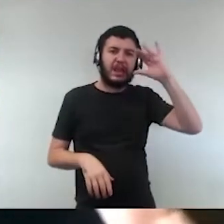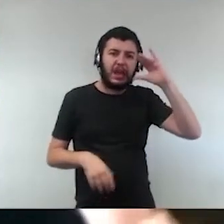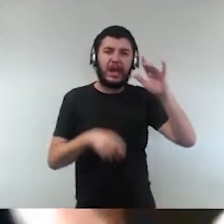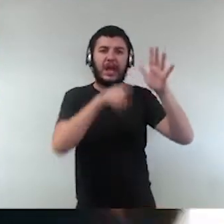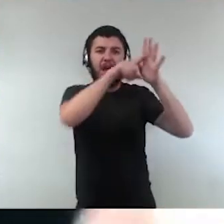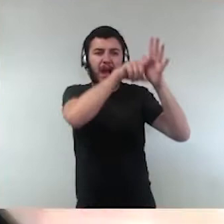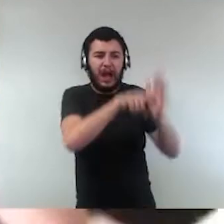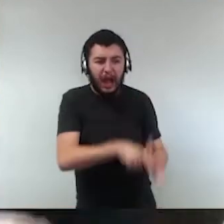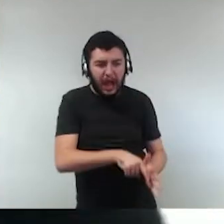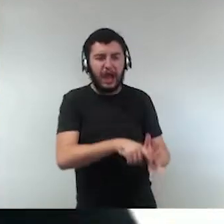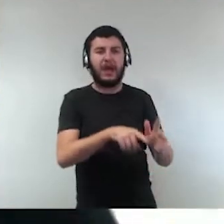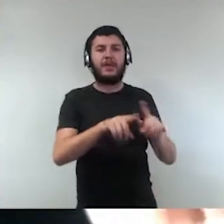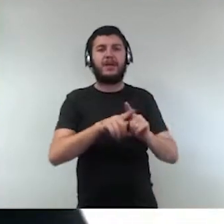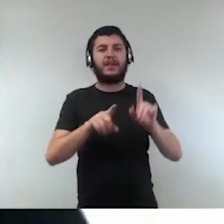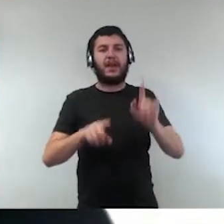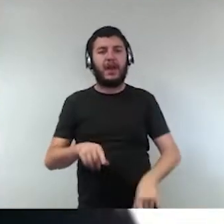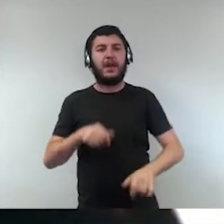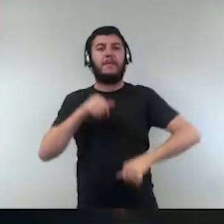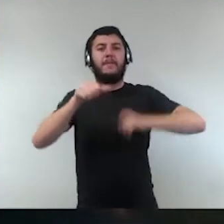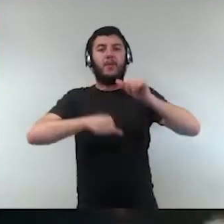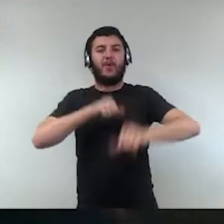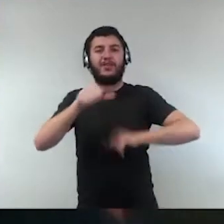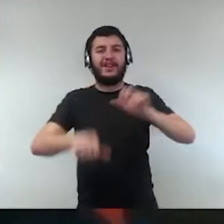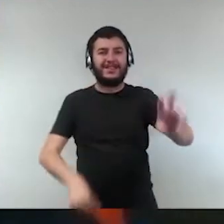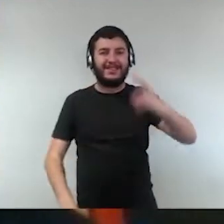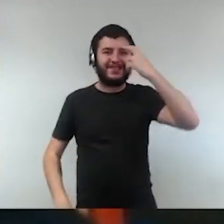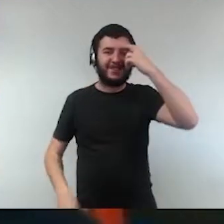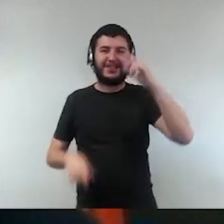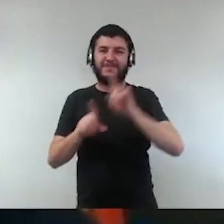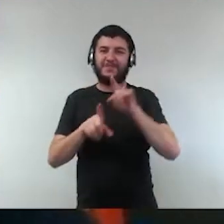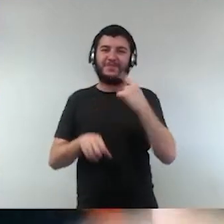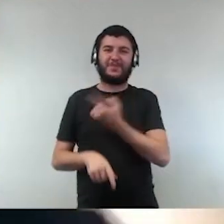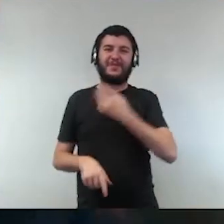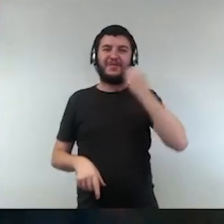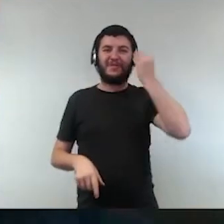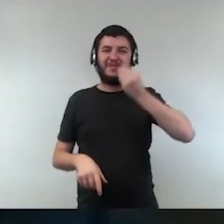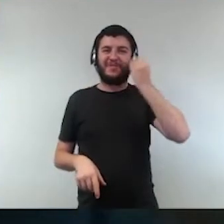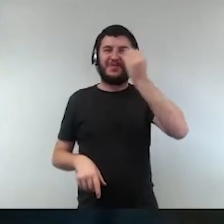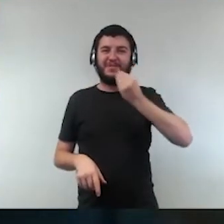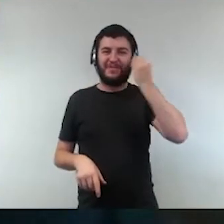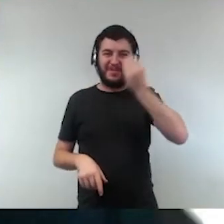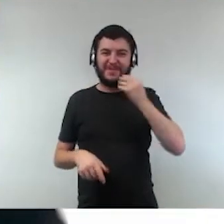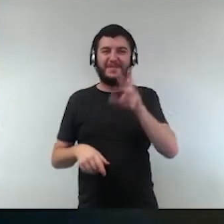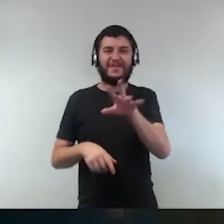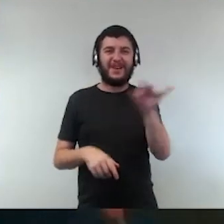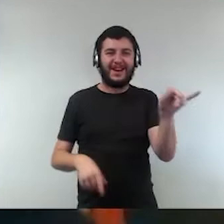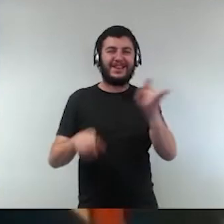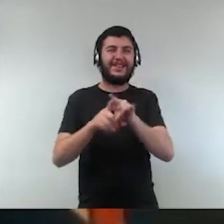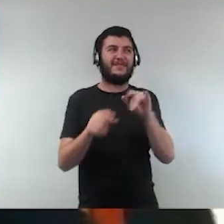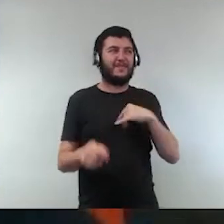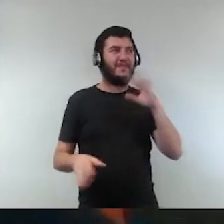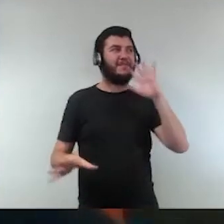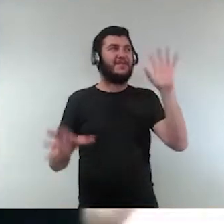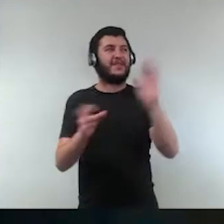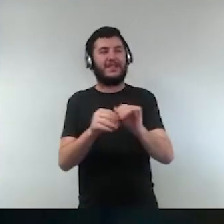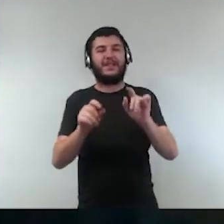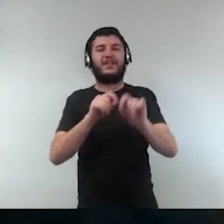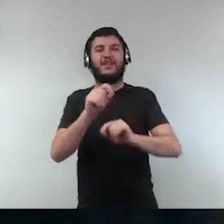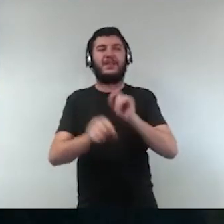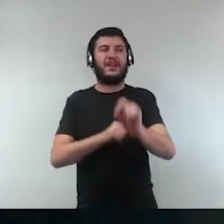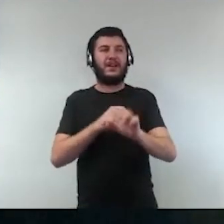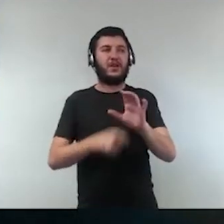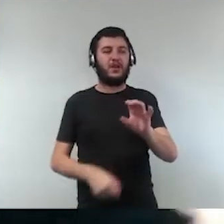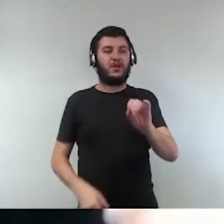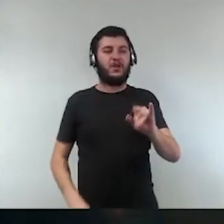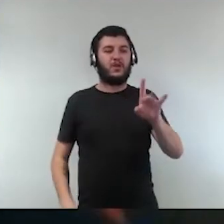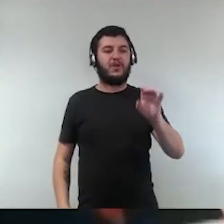cultural. Mudança cultural. A gente vai se valer dessa experiência para poder compreender um dispositivo do código, que, aliás, é muito melhor do que o do